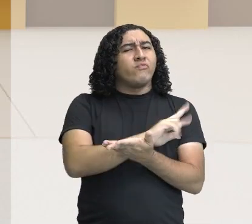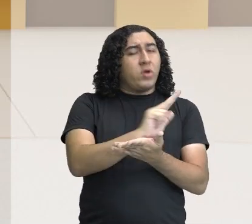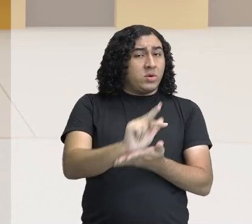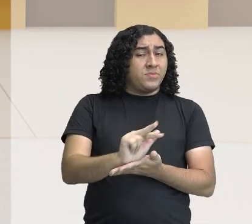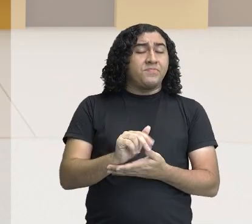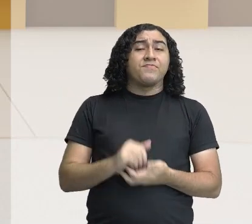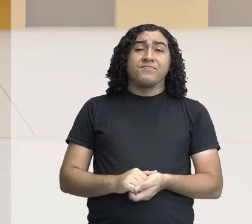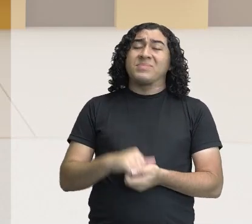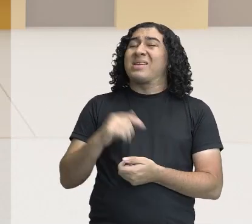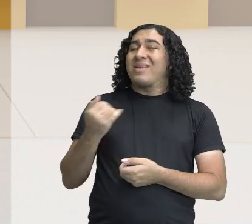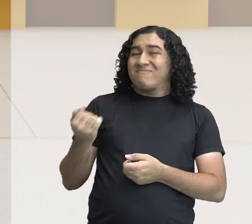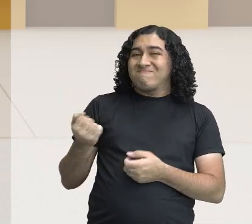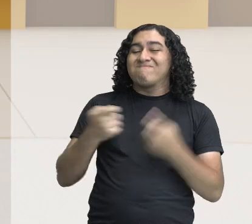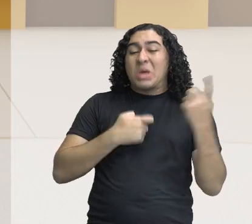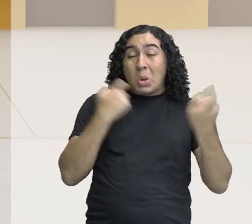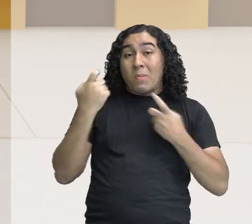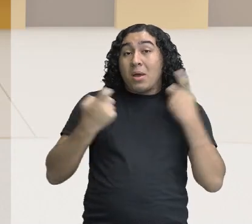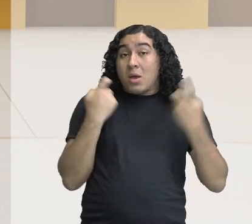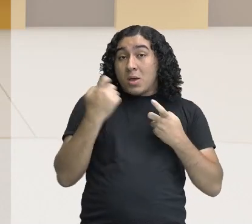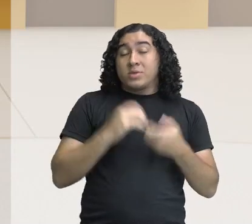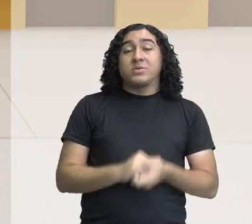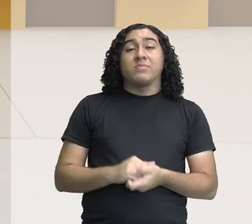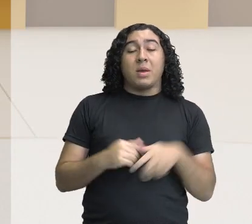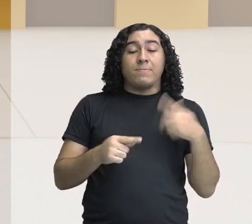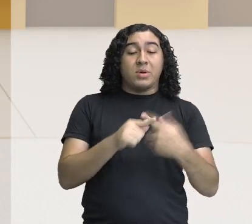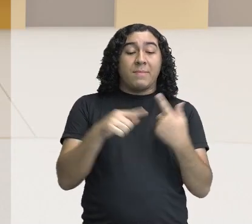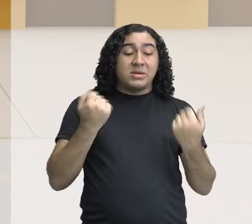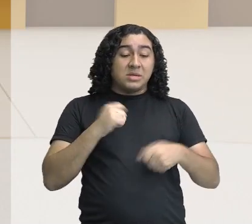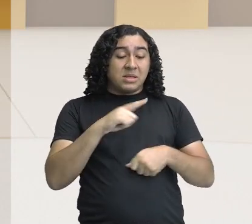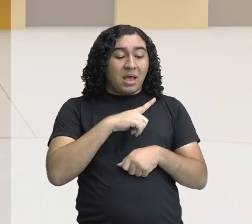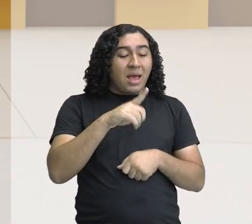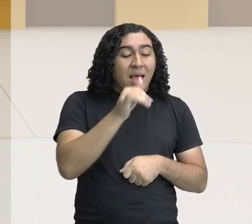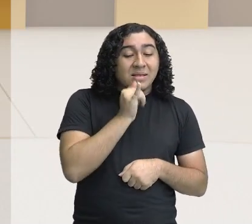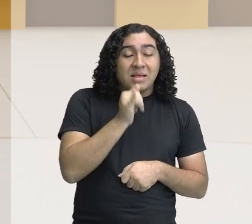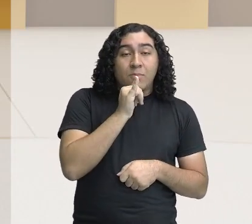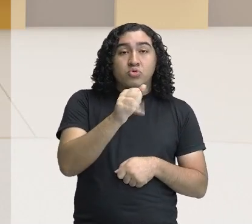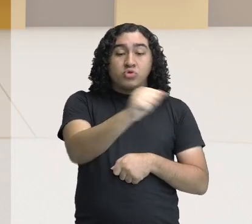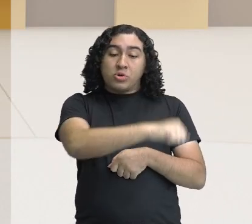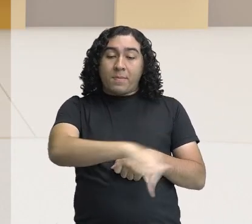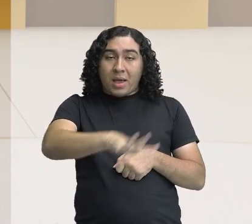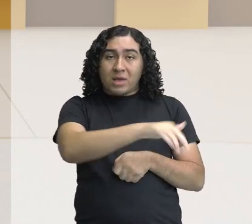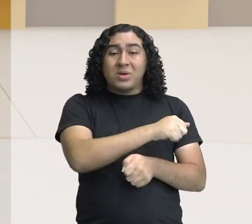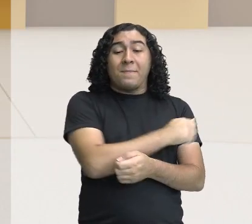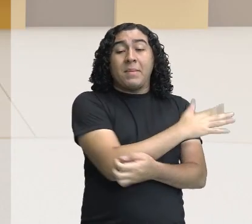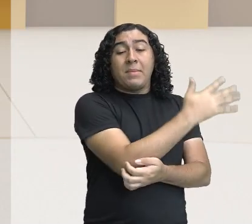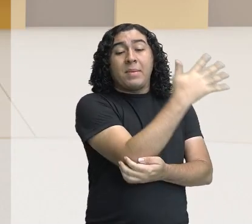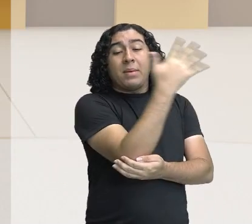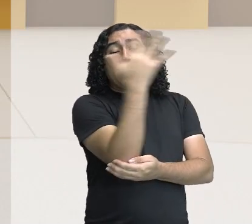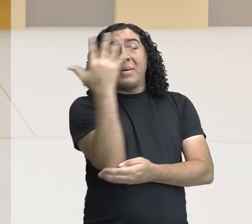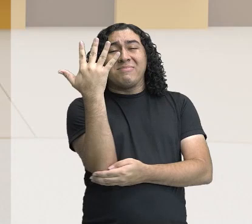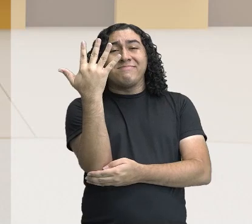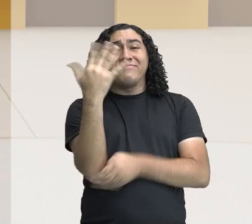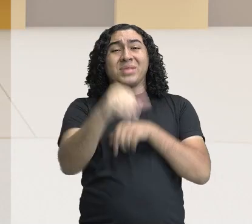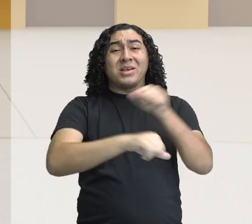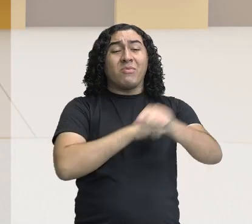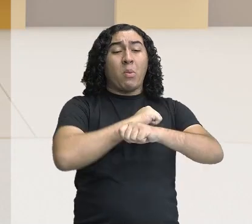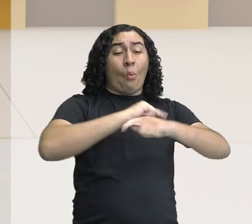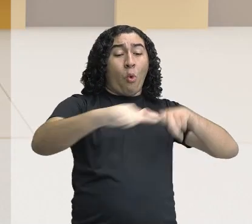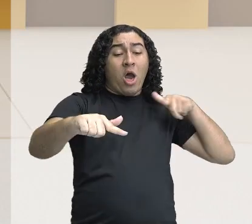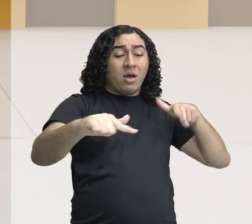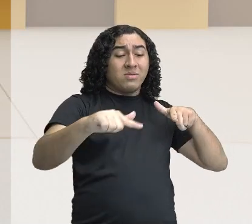bovinos. Isso é muito preocupante, né, professor? Converter uma área nativa em pastagem. Então, esse